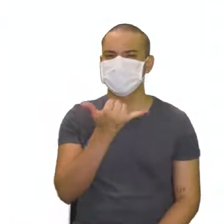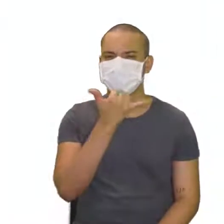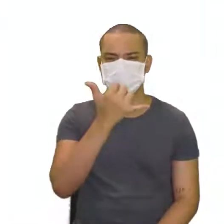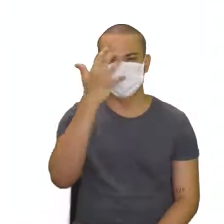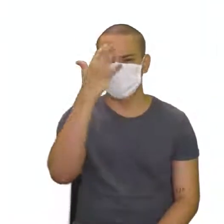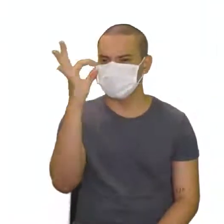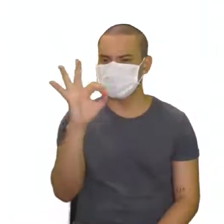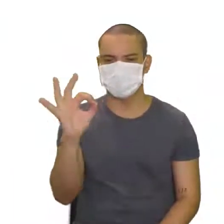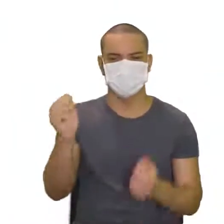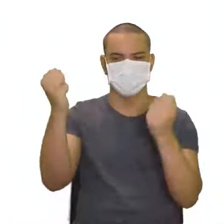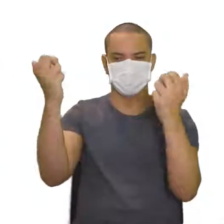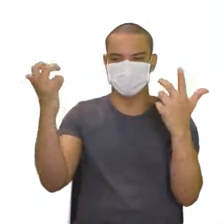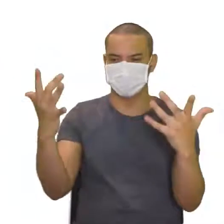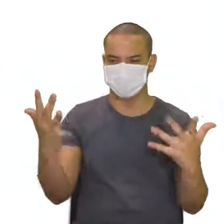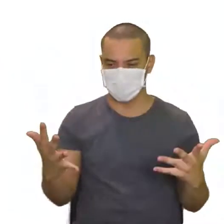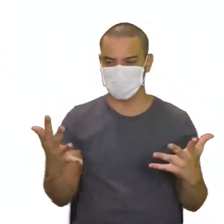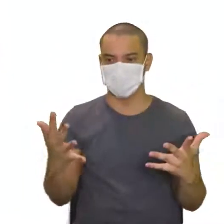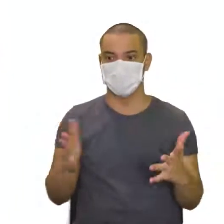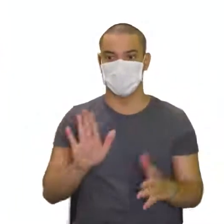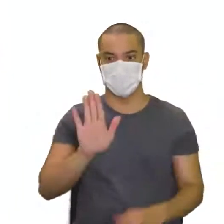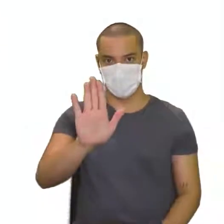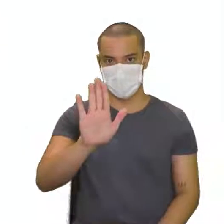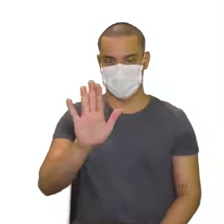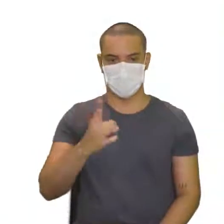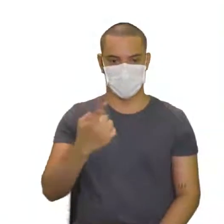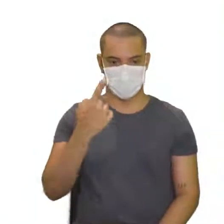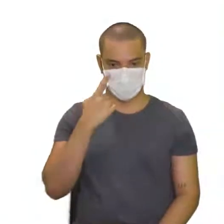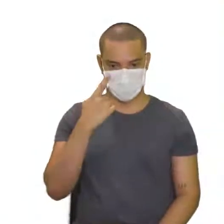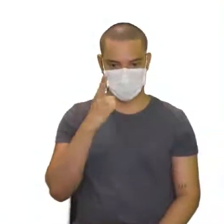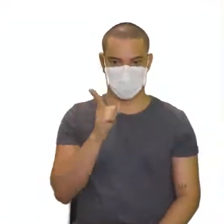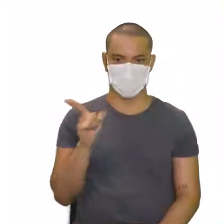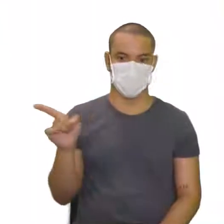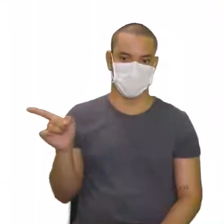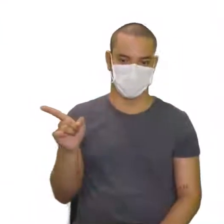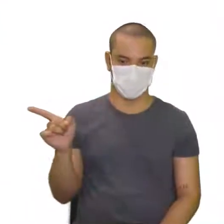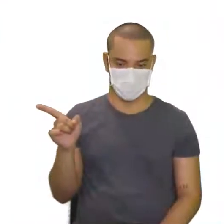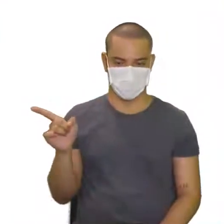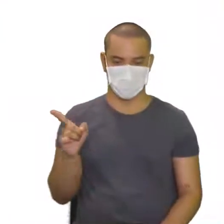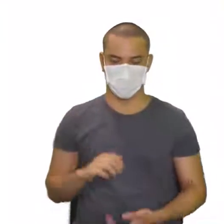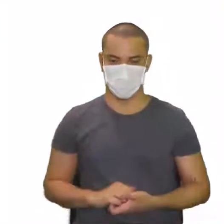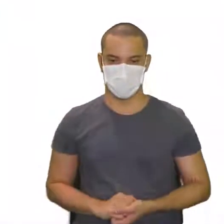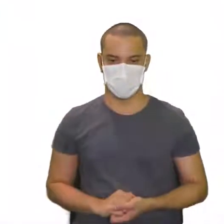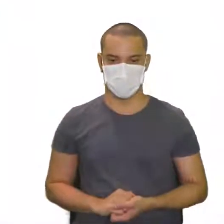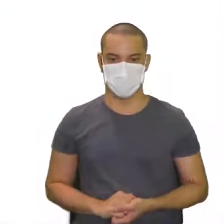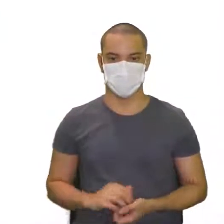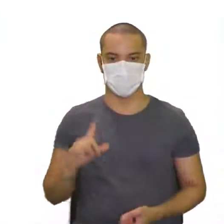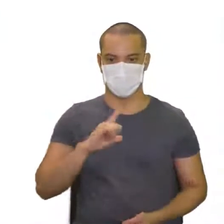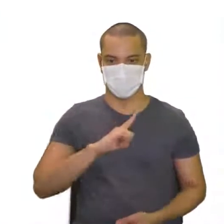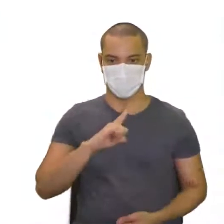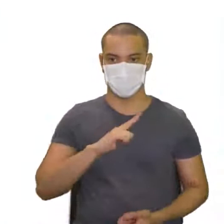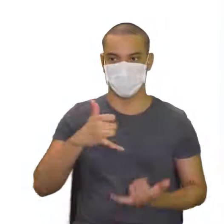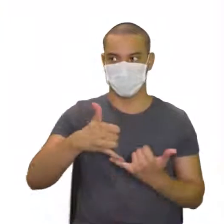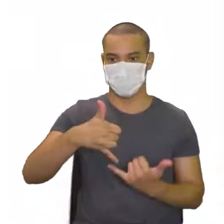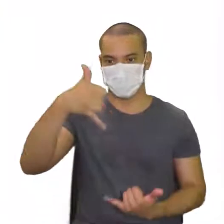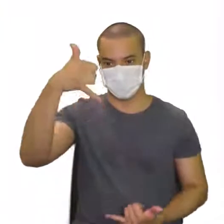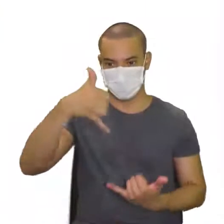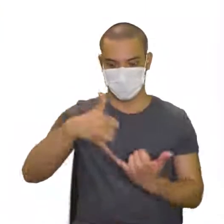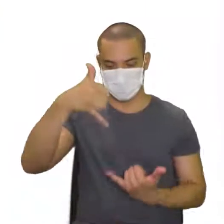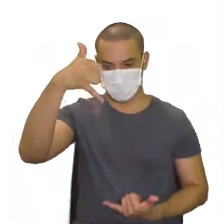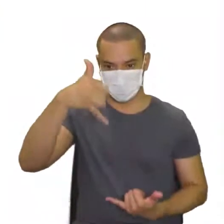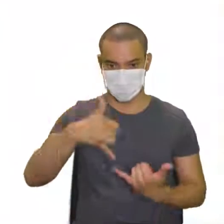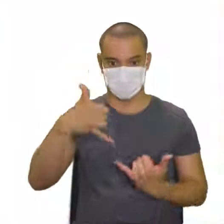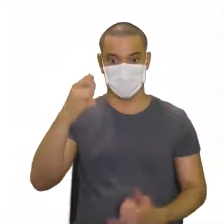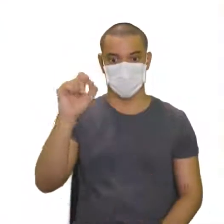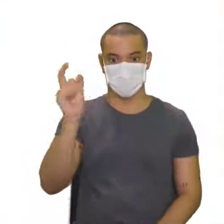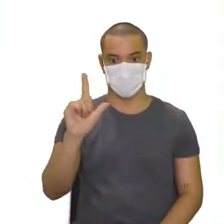entendi. Desenhe aí para mim. Então, galera, se liga aqui na animação. Olha só, tá aqui o nosso fio condutor. A gente colocou em